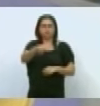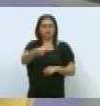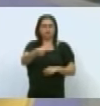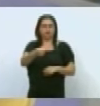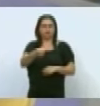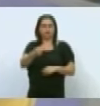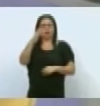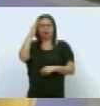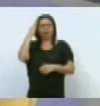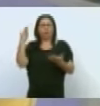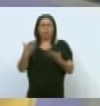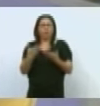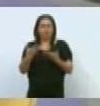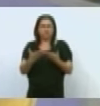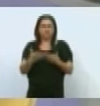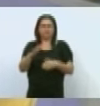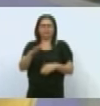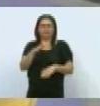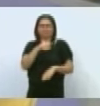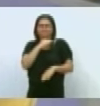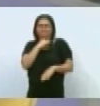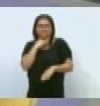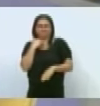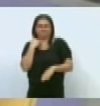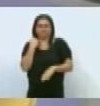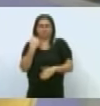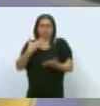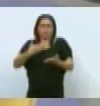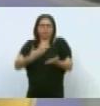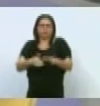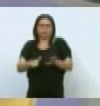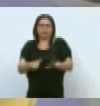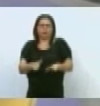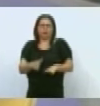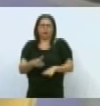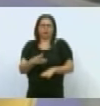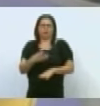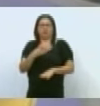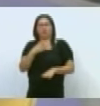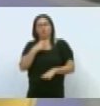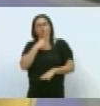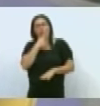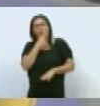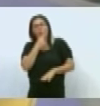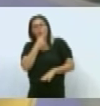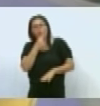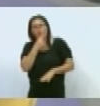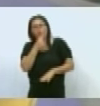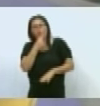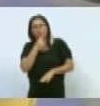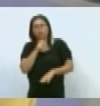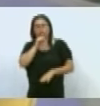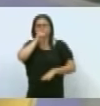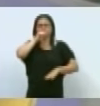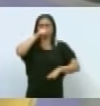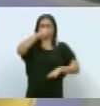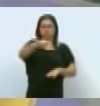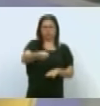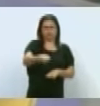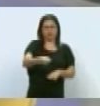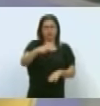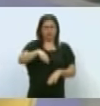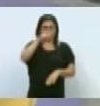Preto amanheceu em luto nessa segunda-feira com a perda de um dos colunistas mais tradicionais e queridos aqui da nossa